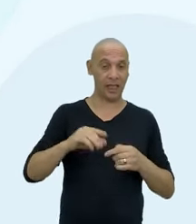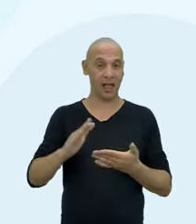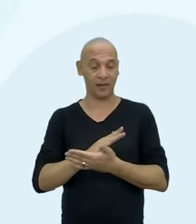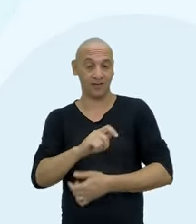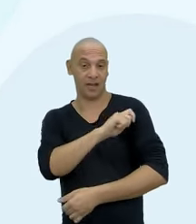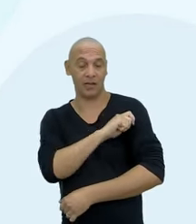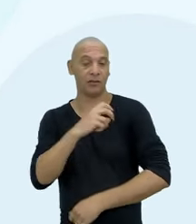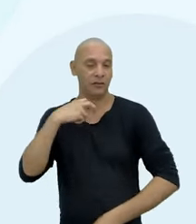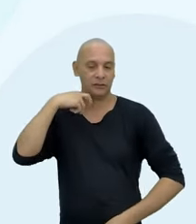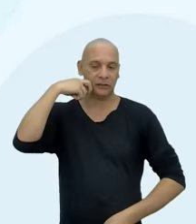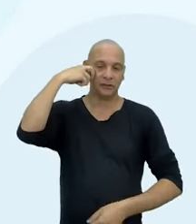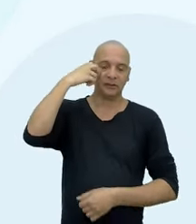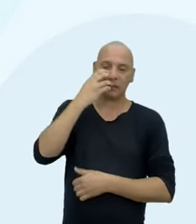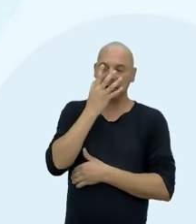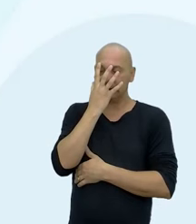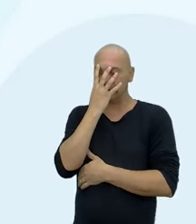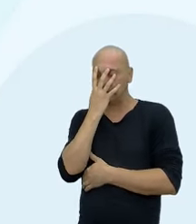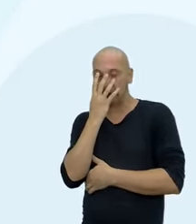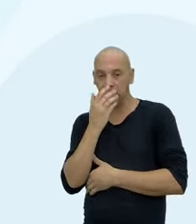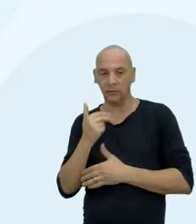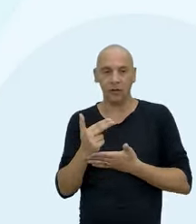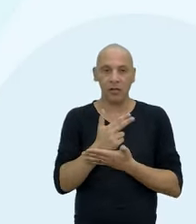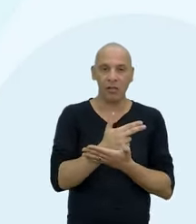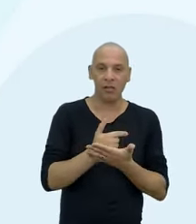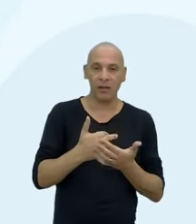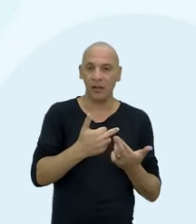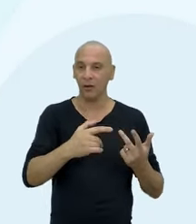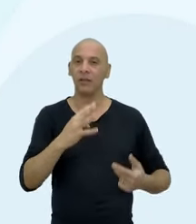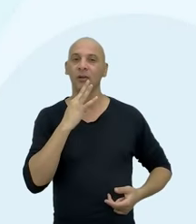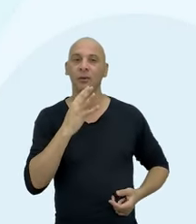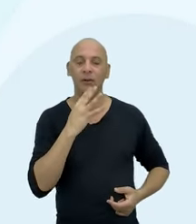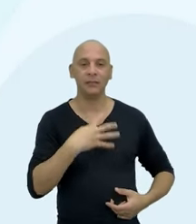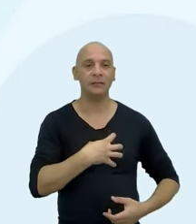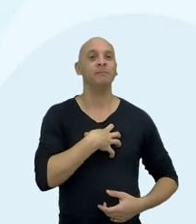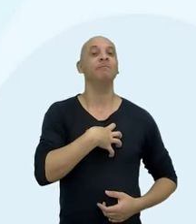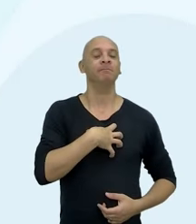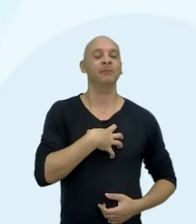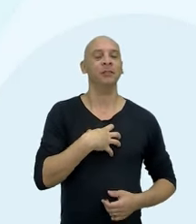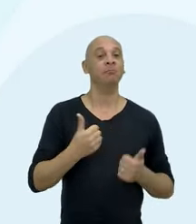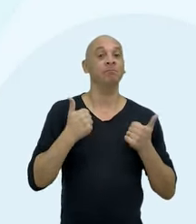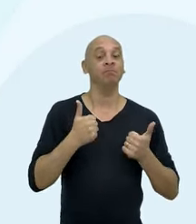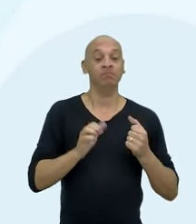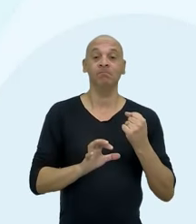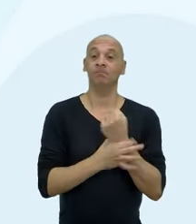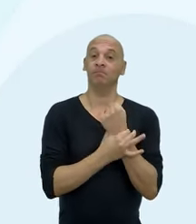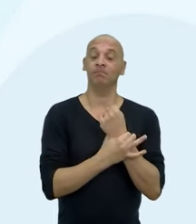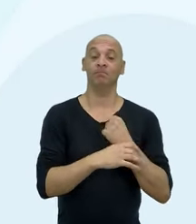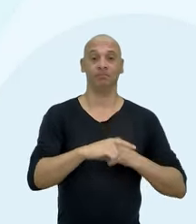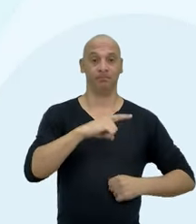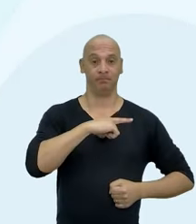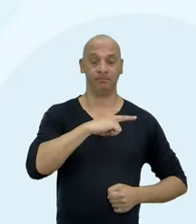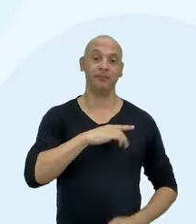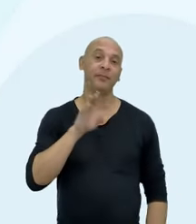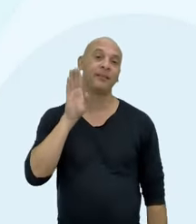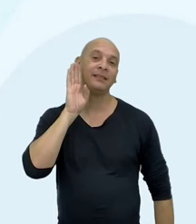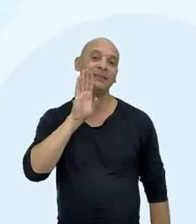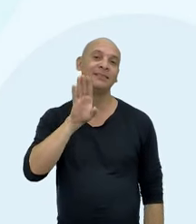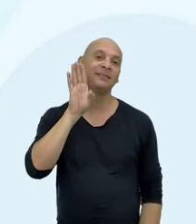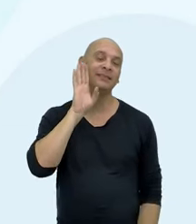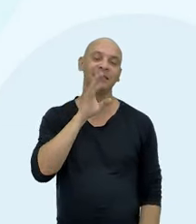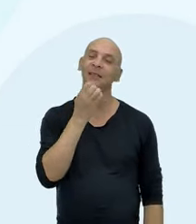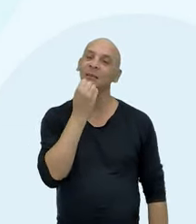quando eles desenham algo que eles conhecem aí ele se sente seguros para falar aí é muito bacana